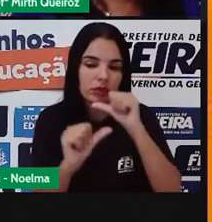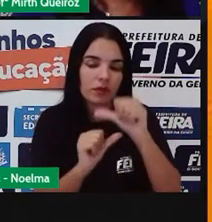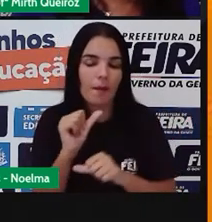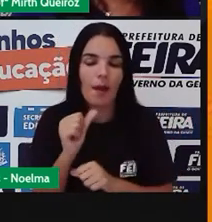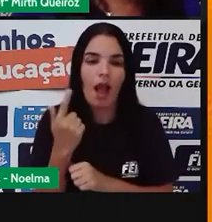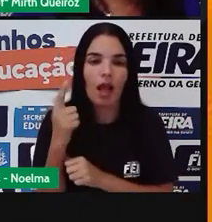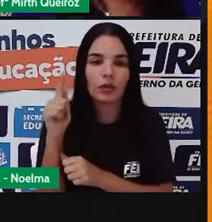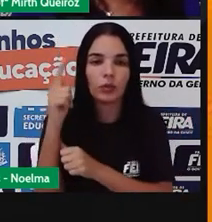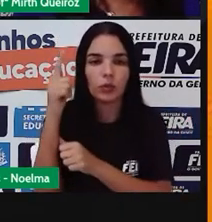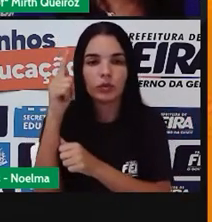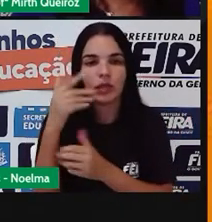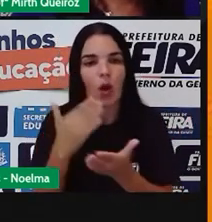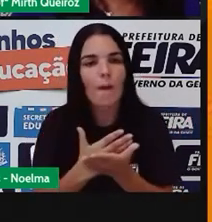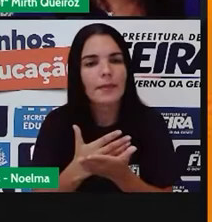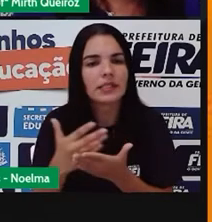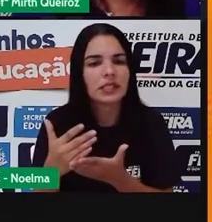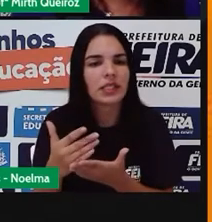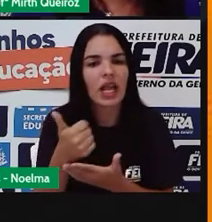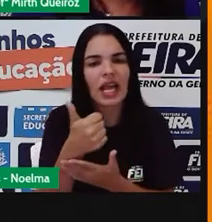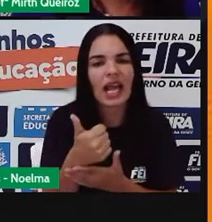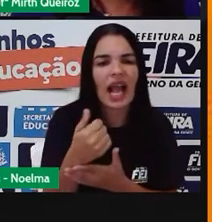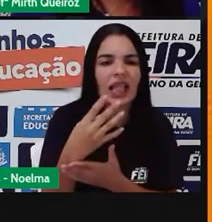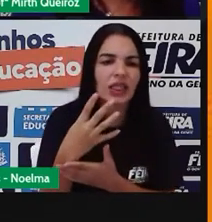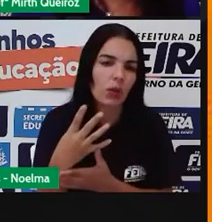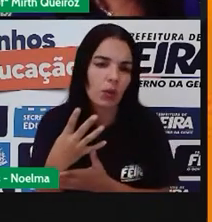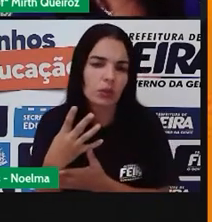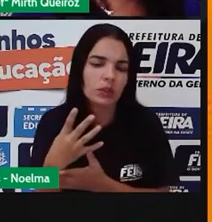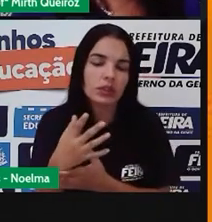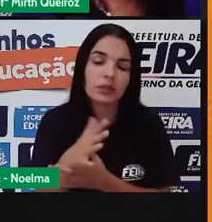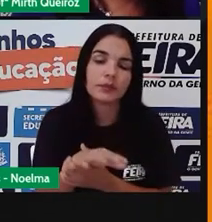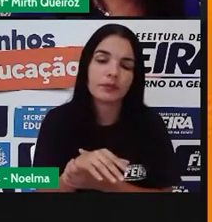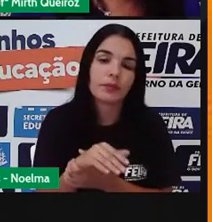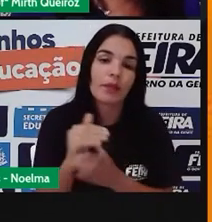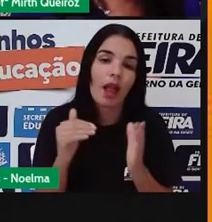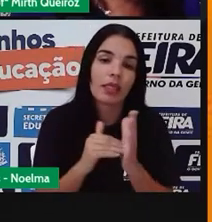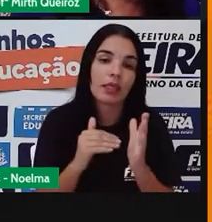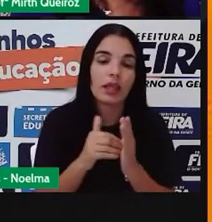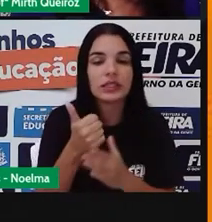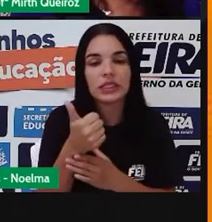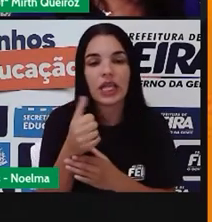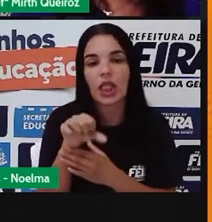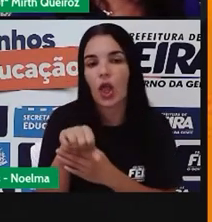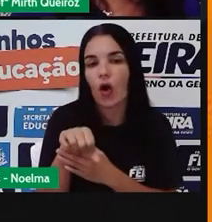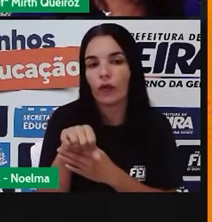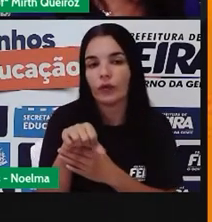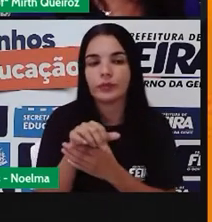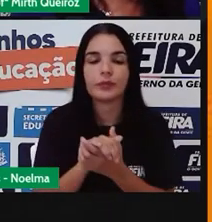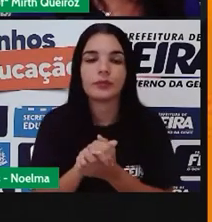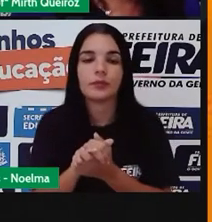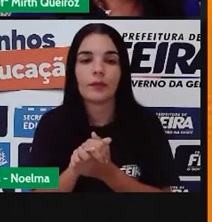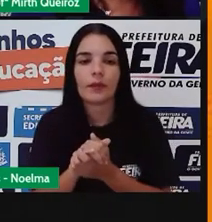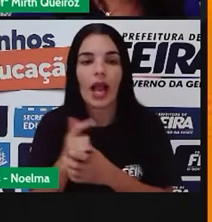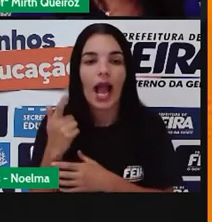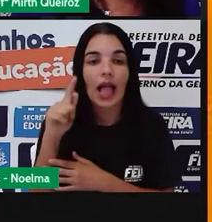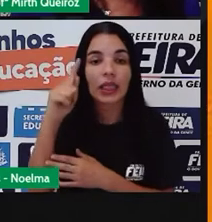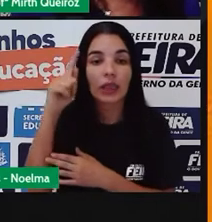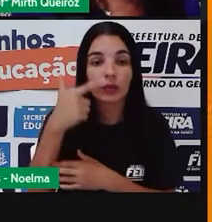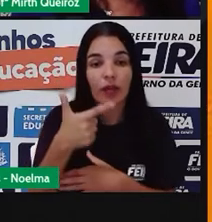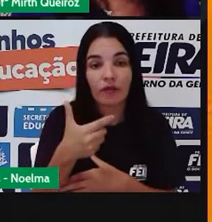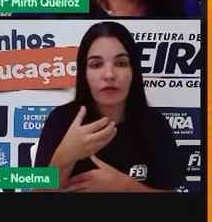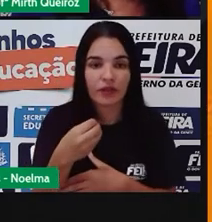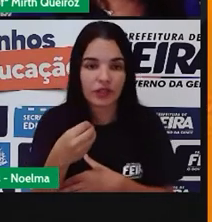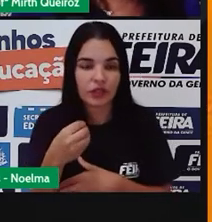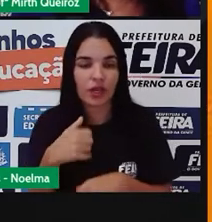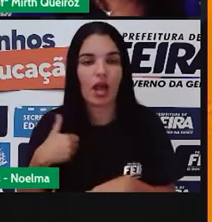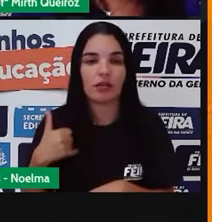29 anos de idade, que é o período que a gente chama de juventude. E assim, essas duas são as fases de transição.